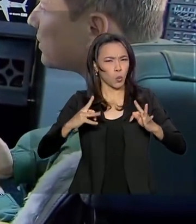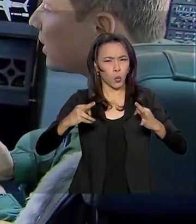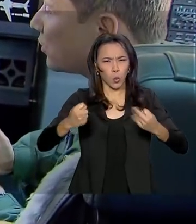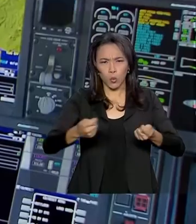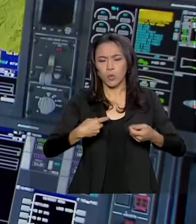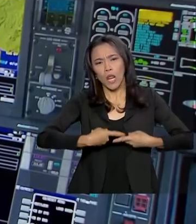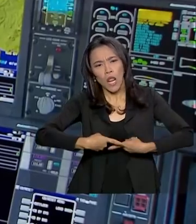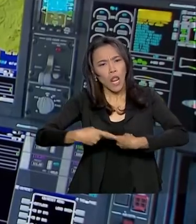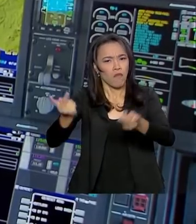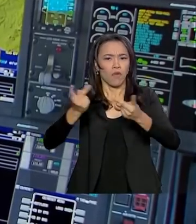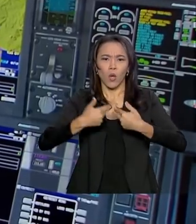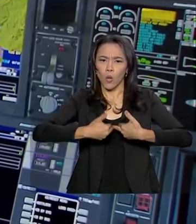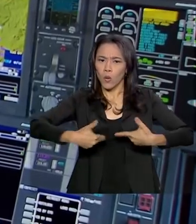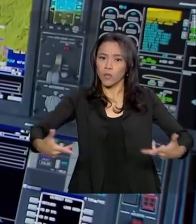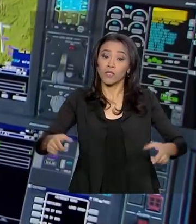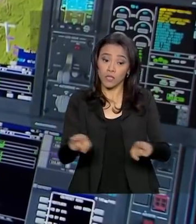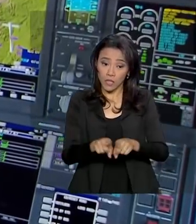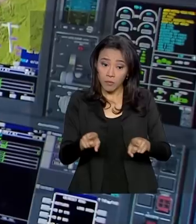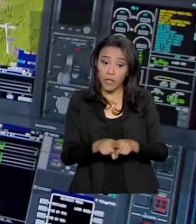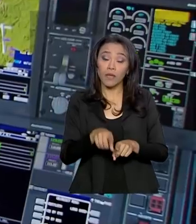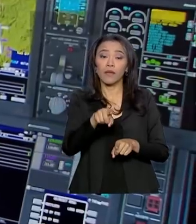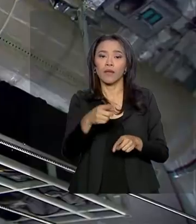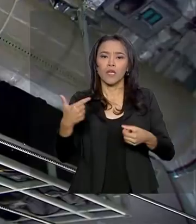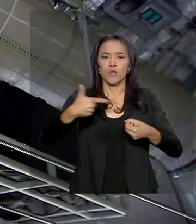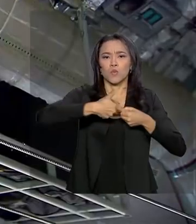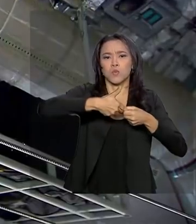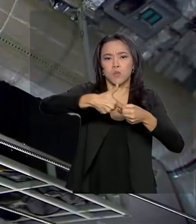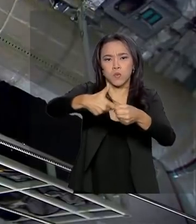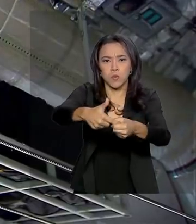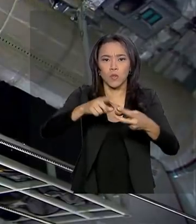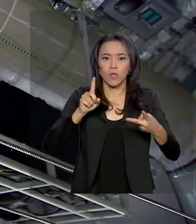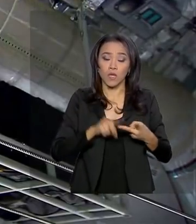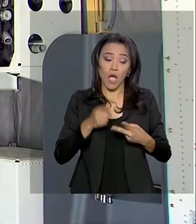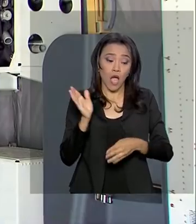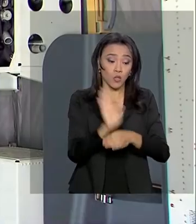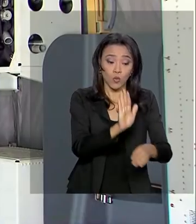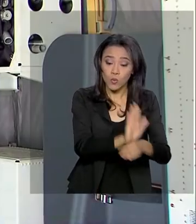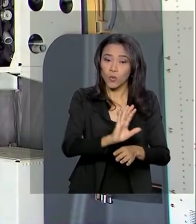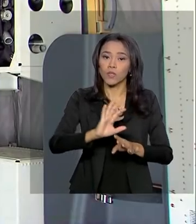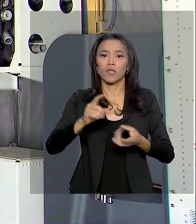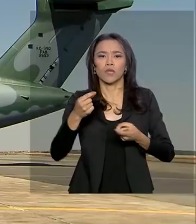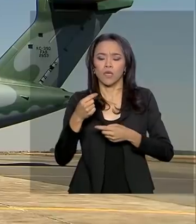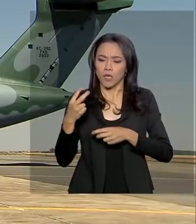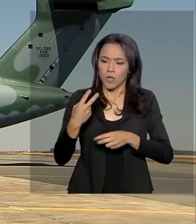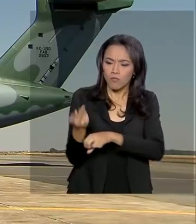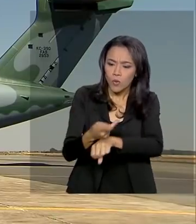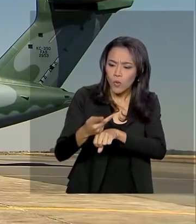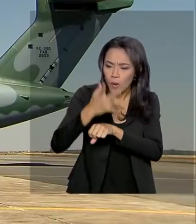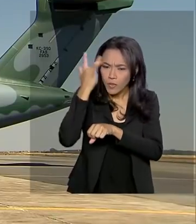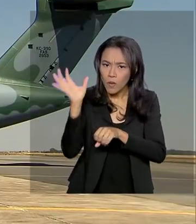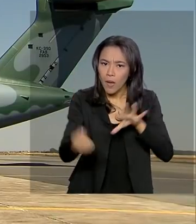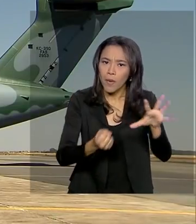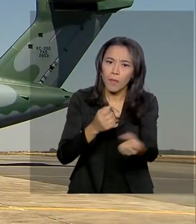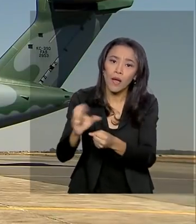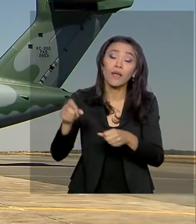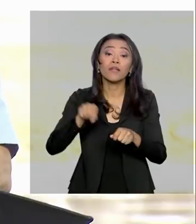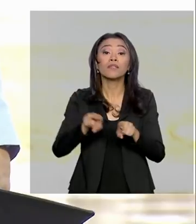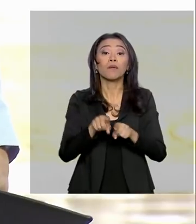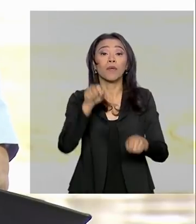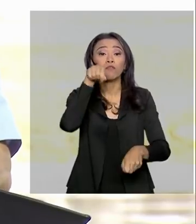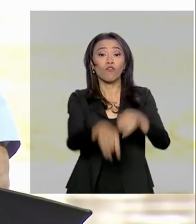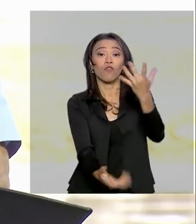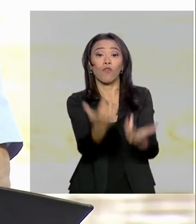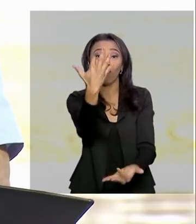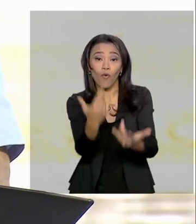de transporte, além de missões de reabastecimento, socorro humanitário, busca e resgate e combate a incêndios.